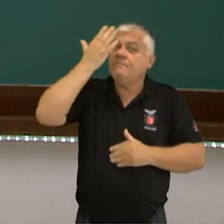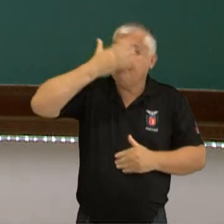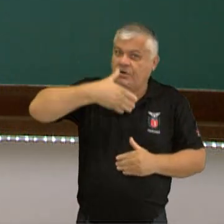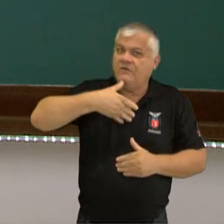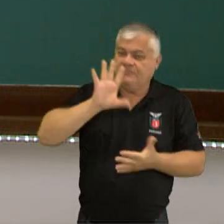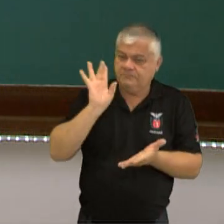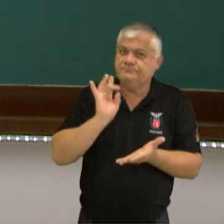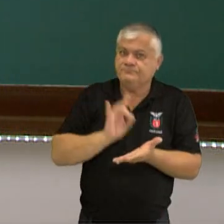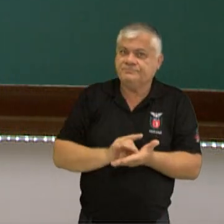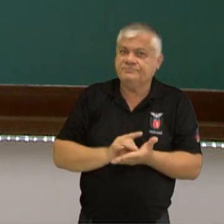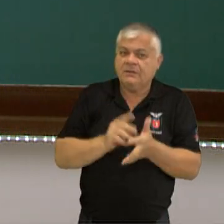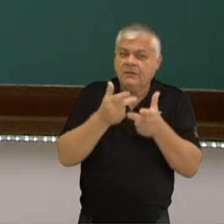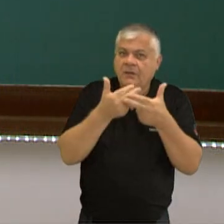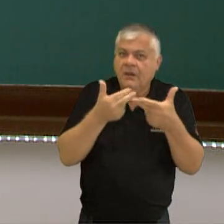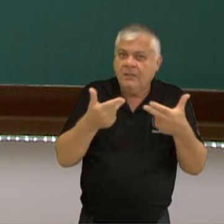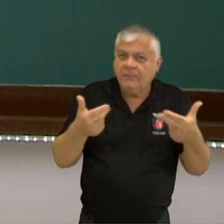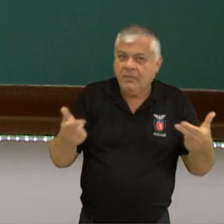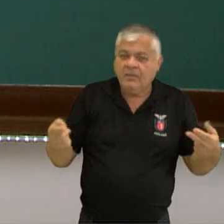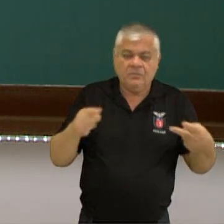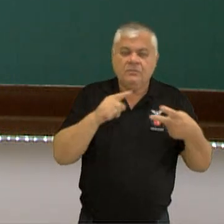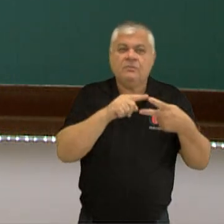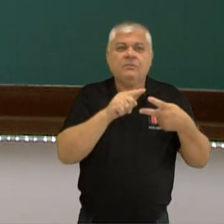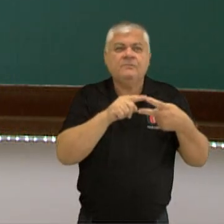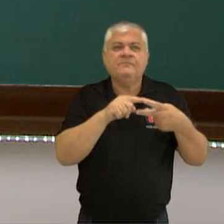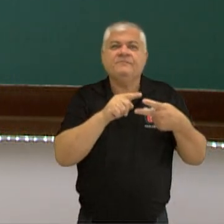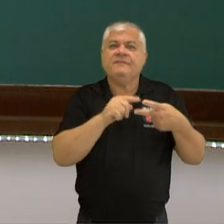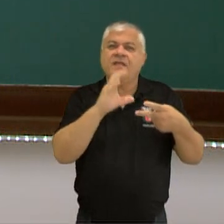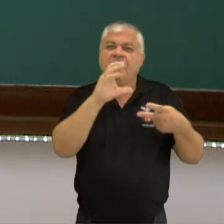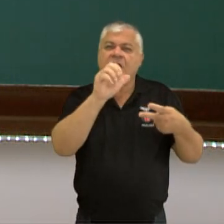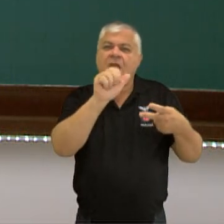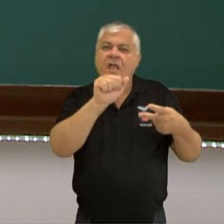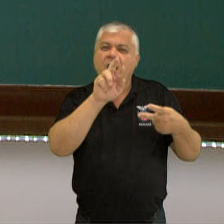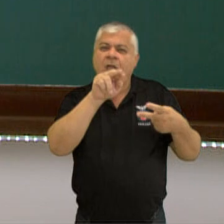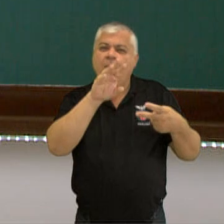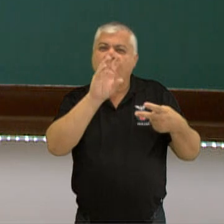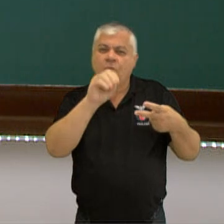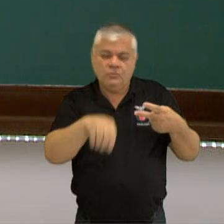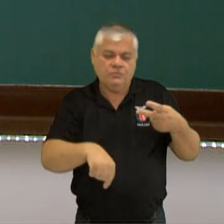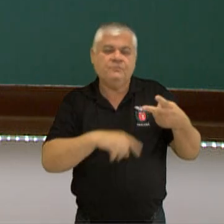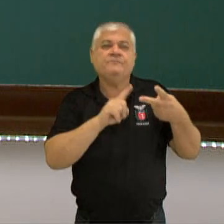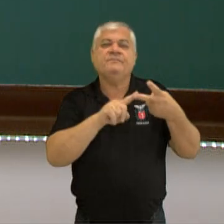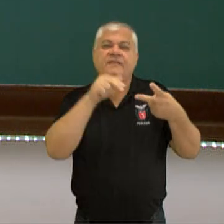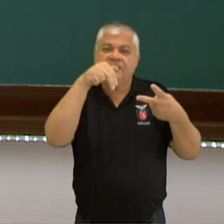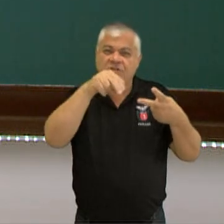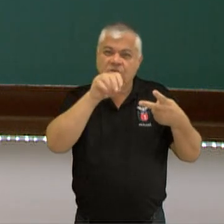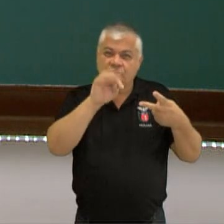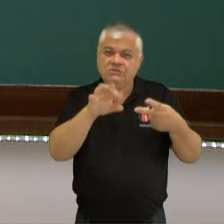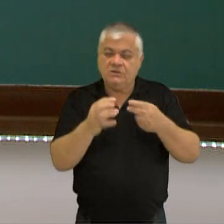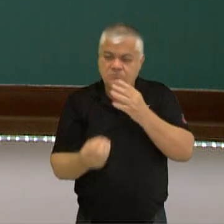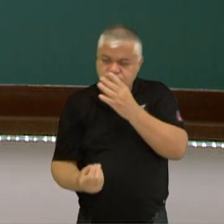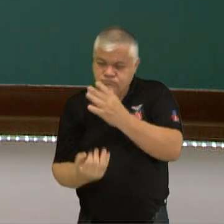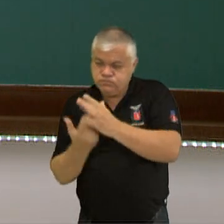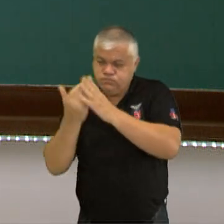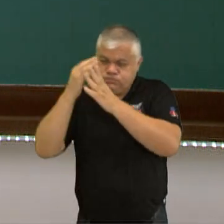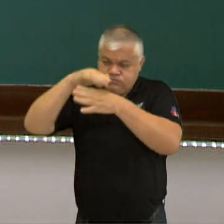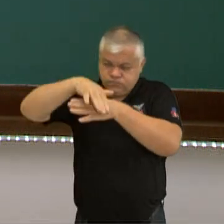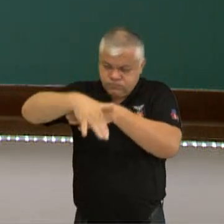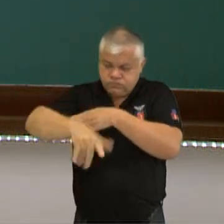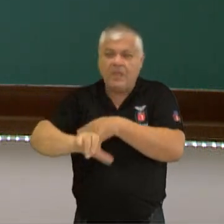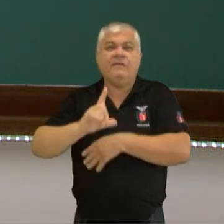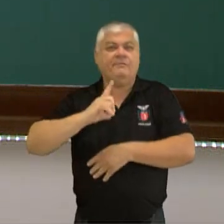esses elementos, essas substâncias, saíam das erupções vulcânicas. Vamos adiante?